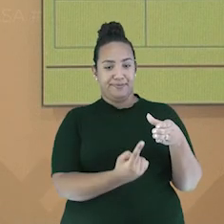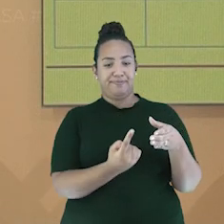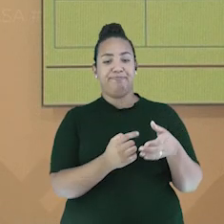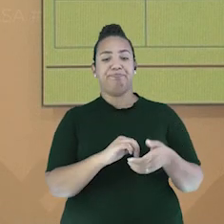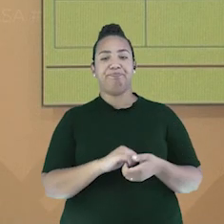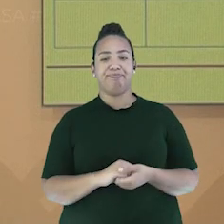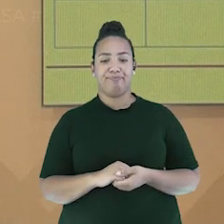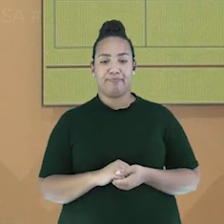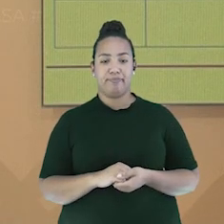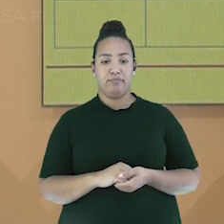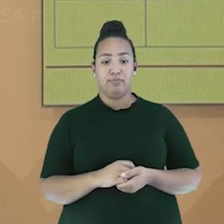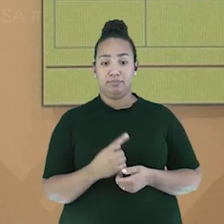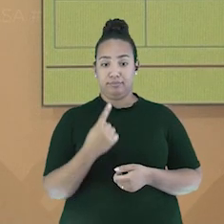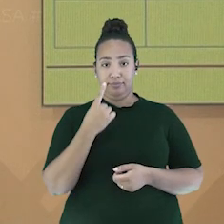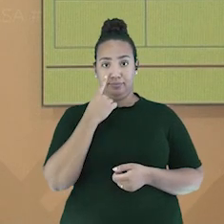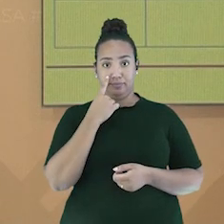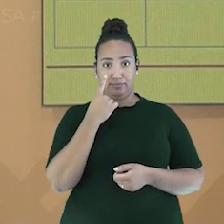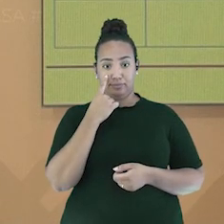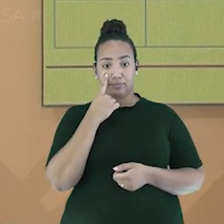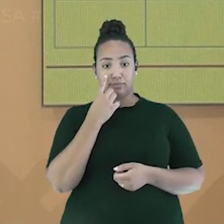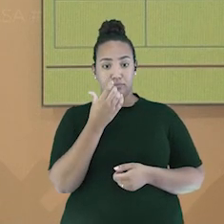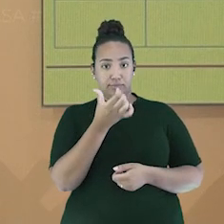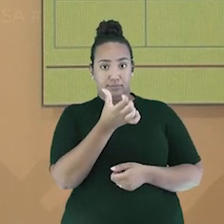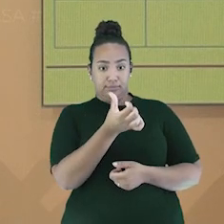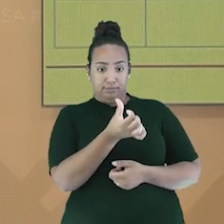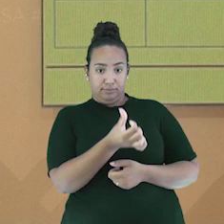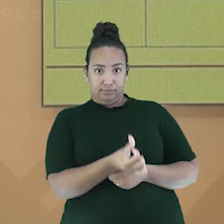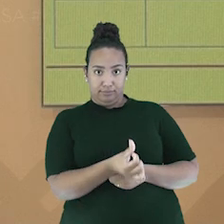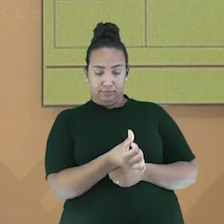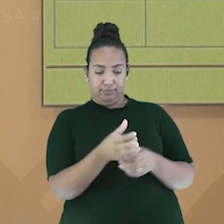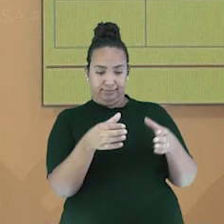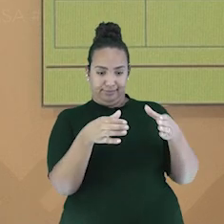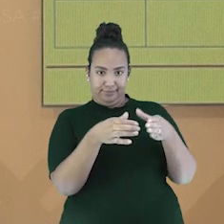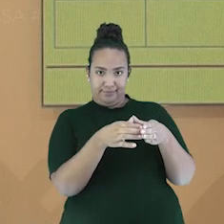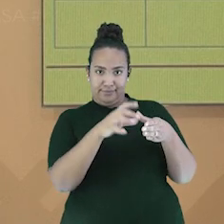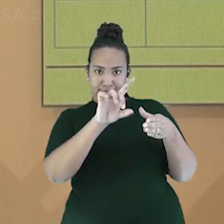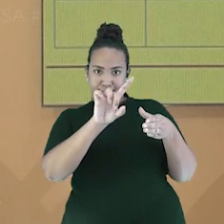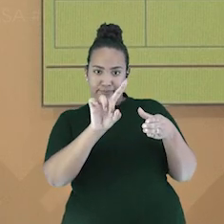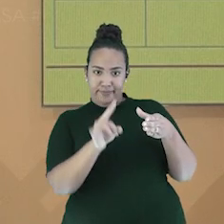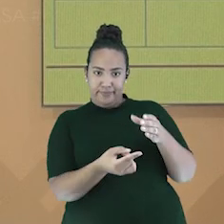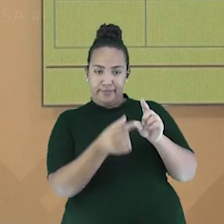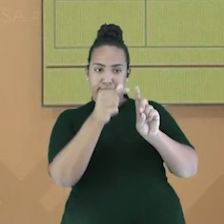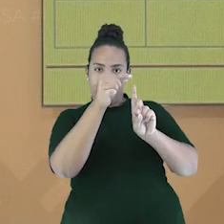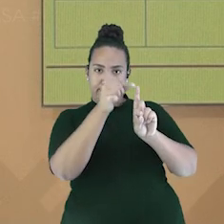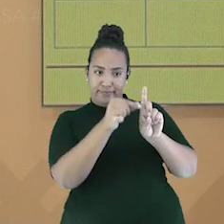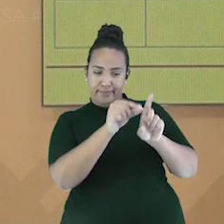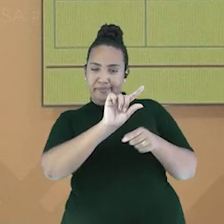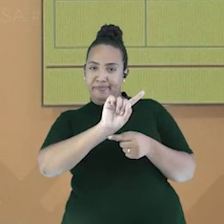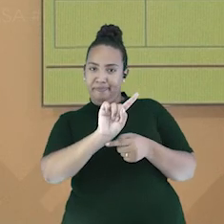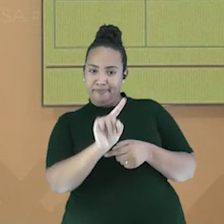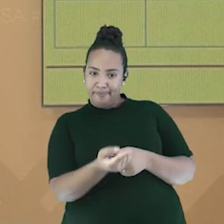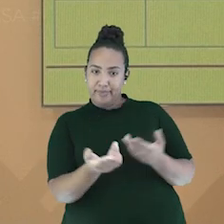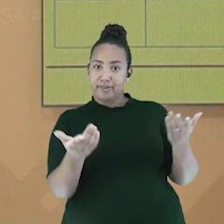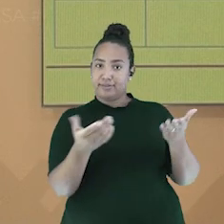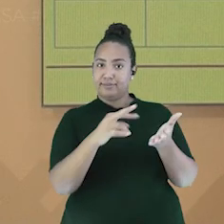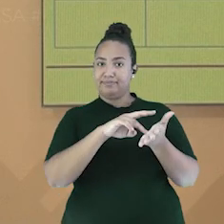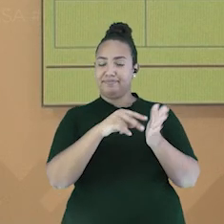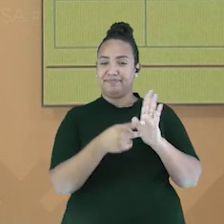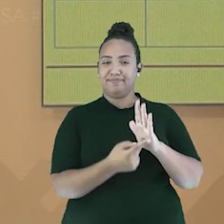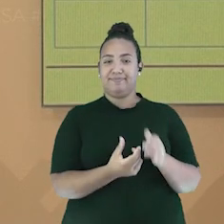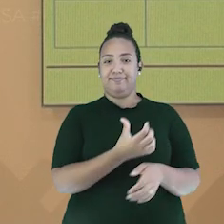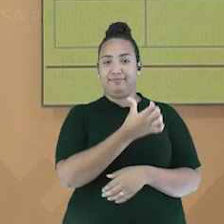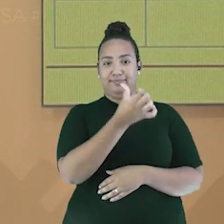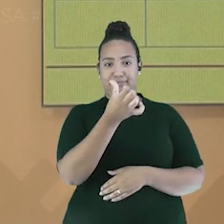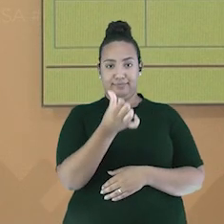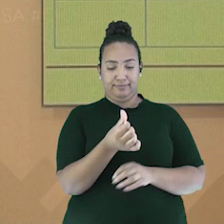o algarismo 6 posicionado na ordem das unidades de milhar representa seis unidades